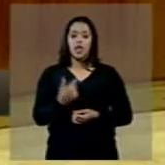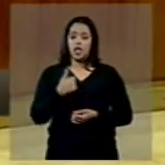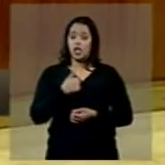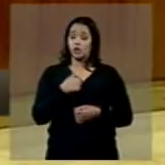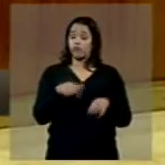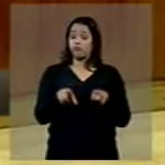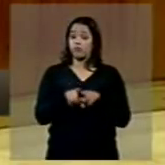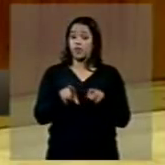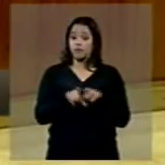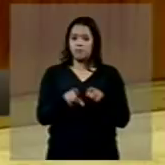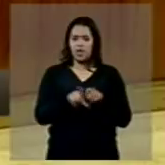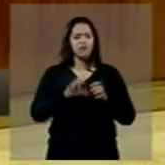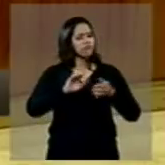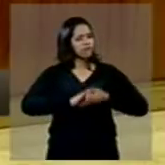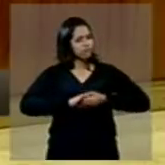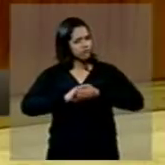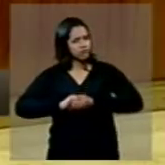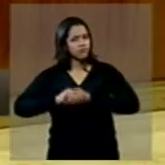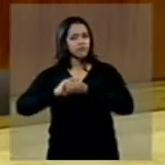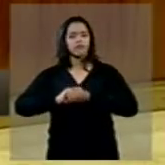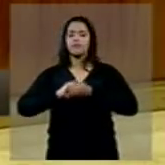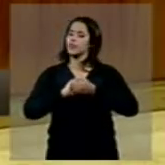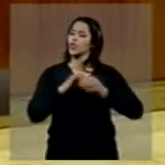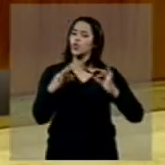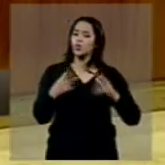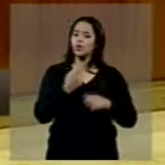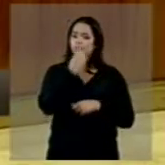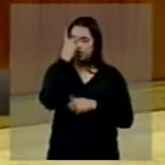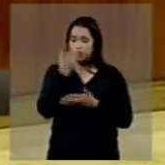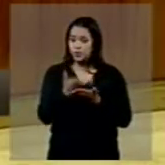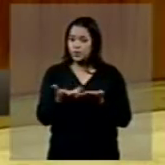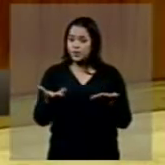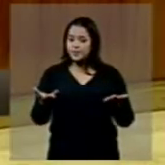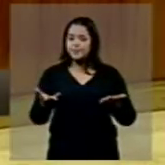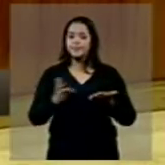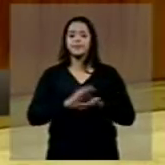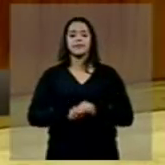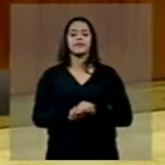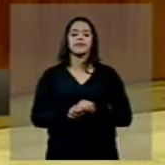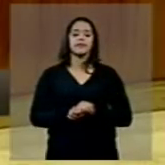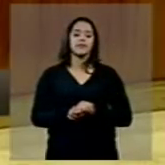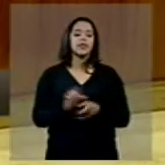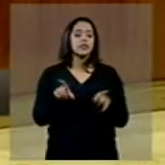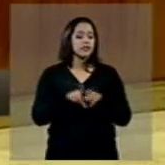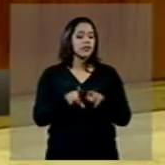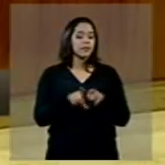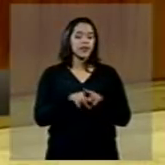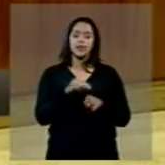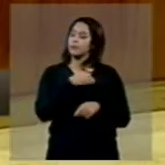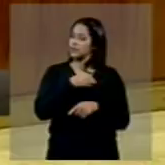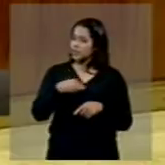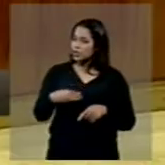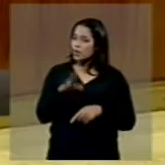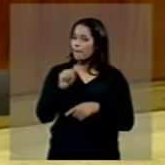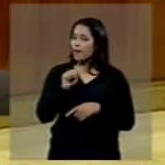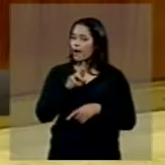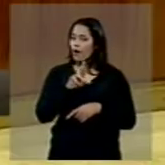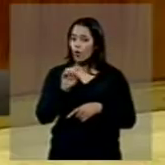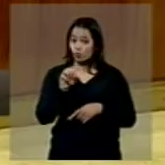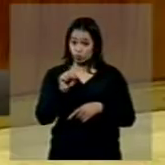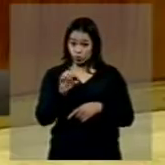reitero todas as saudações já levadas a efeito e, de modo especial, o eminente ministro relator, ministro Luiz Roberto